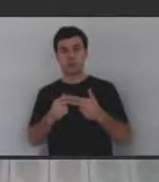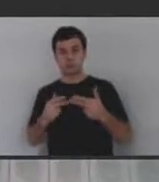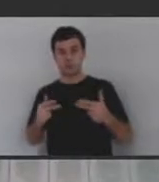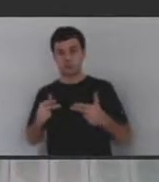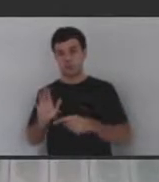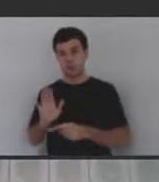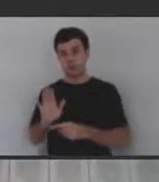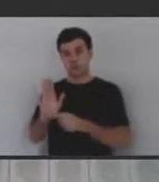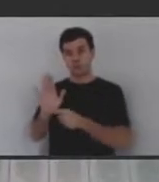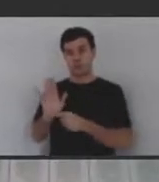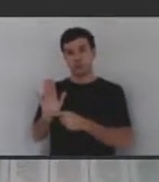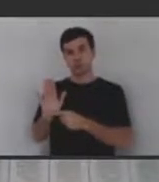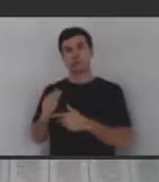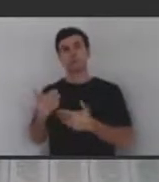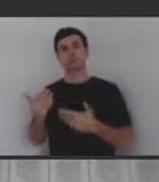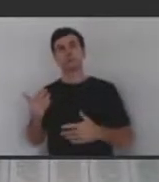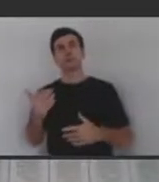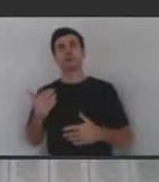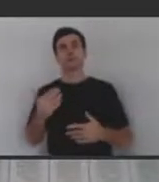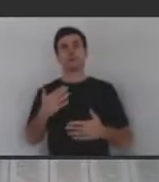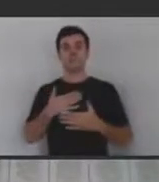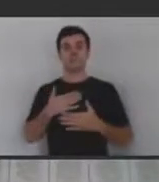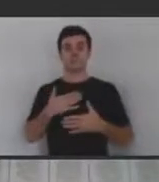bens móveis ou imóveis